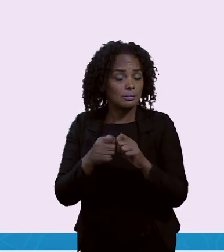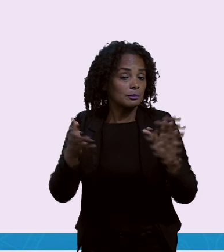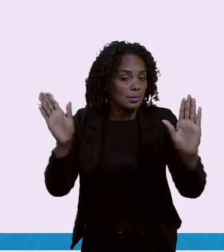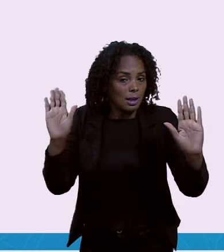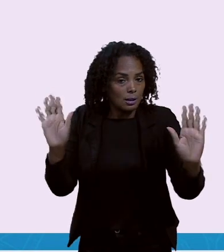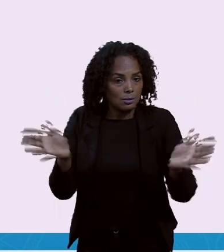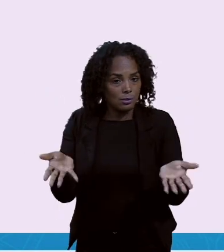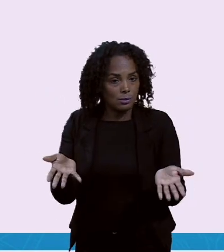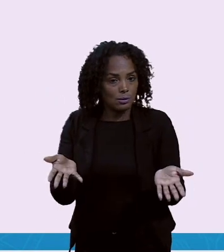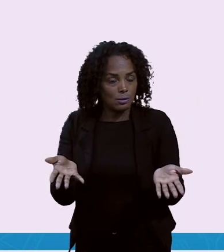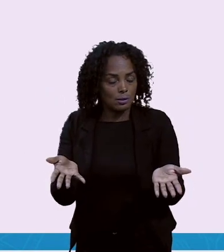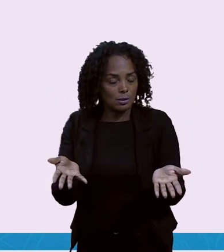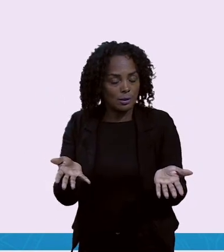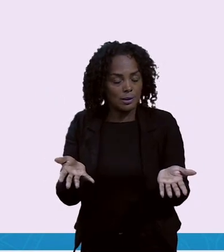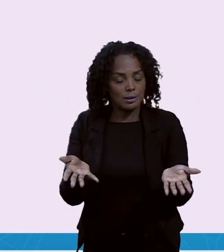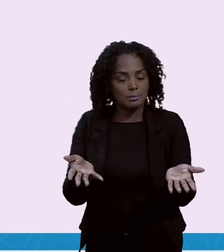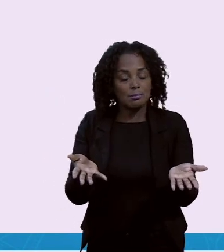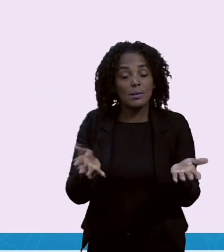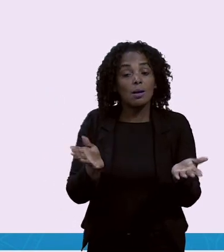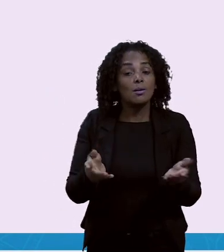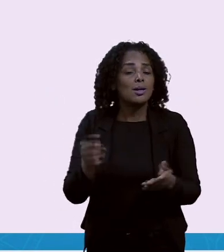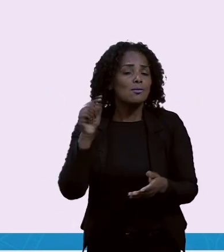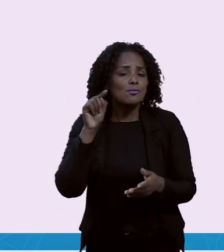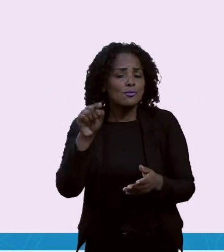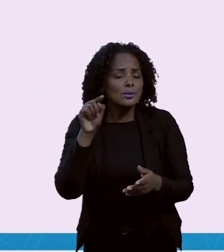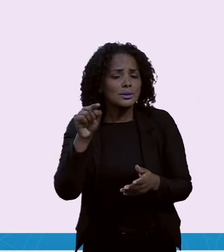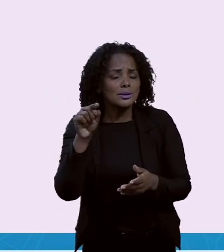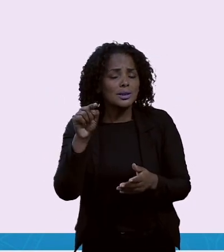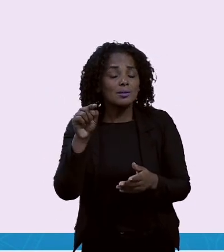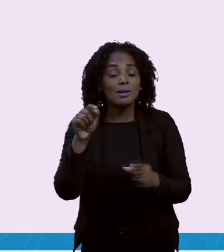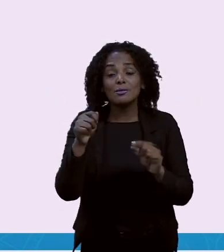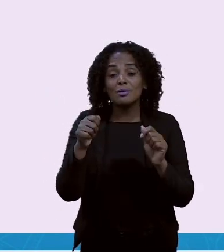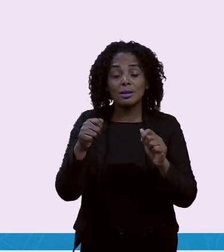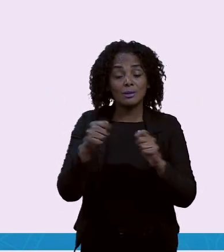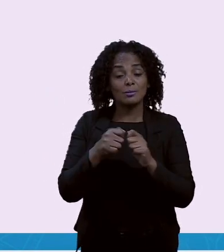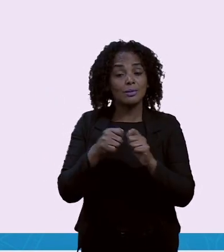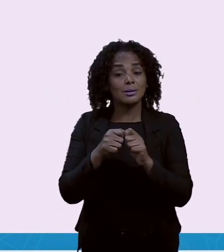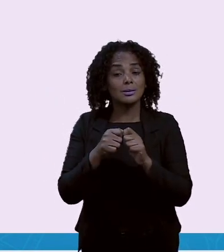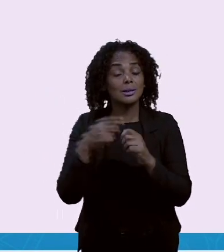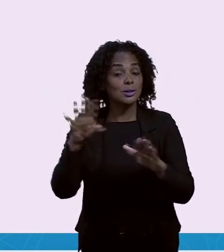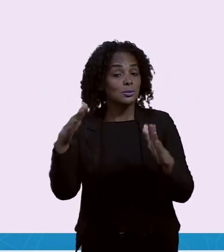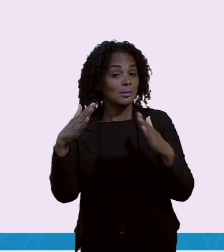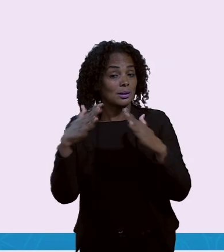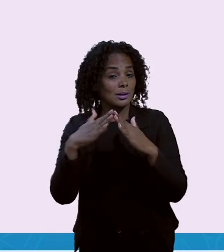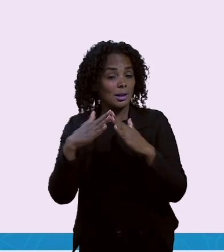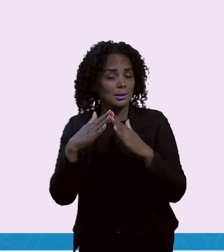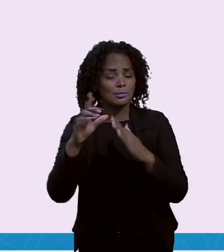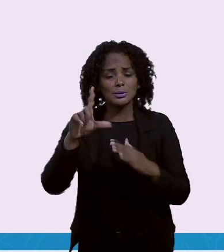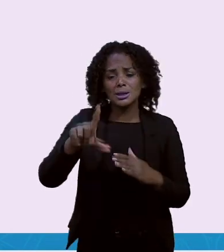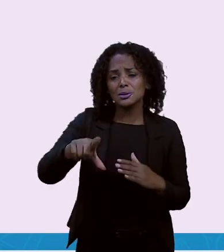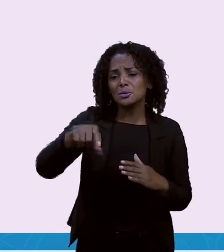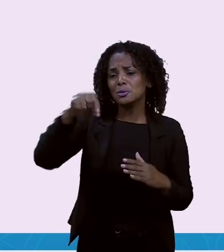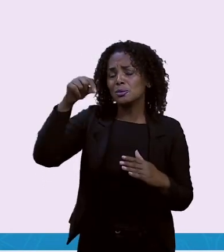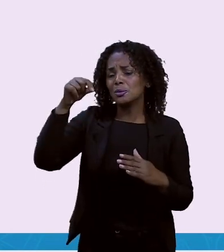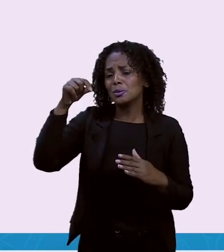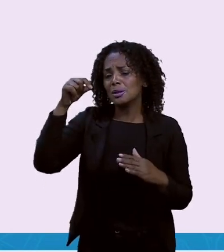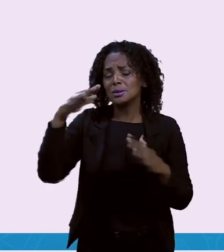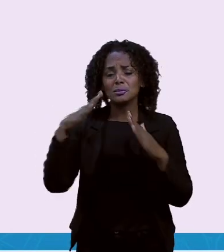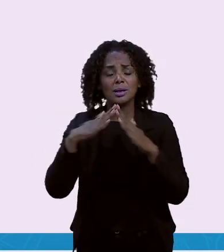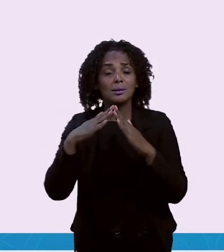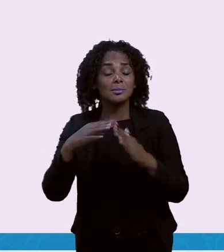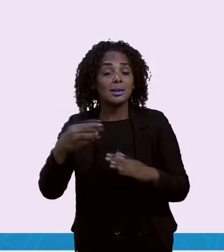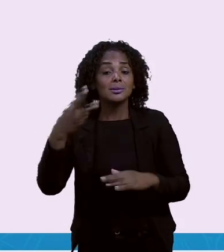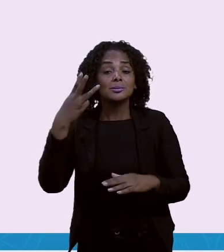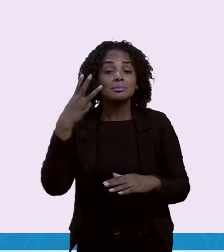Agora, vou deixar com você uma proposta de atividade. Então, escolha em sua casa 3